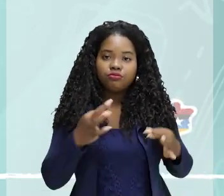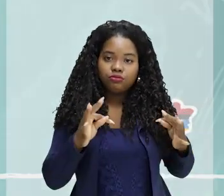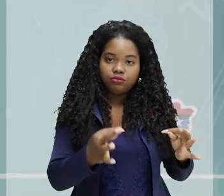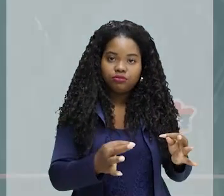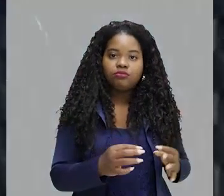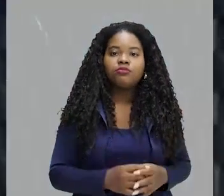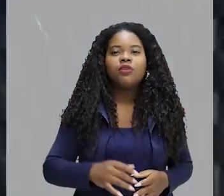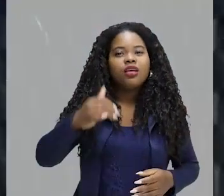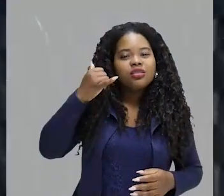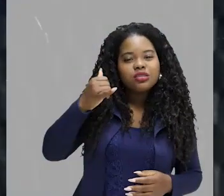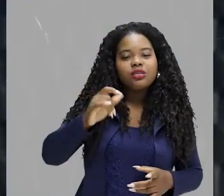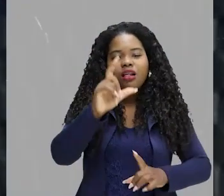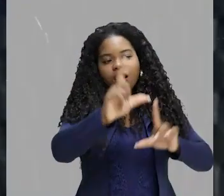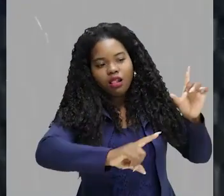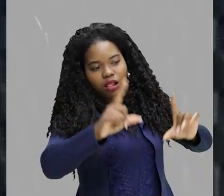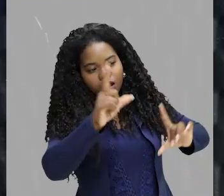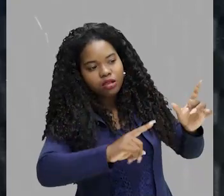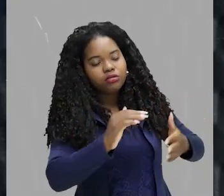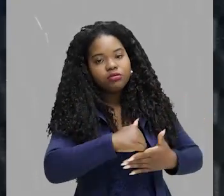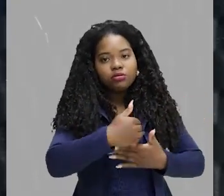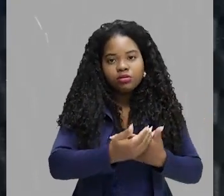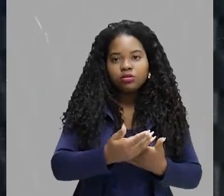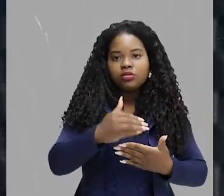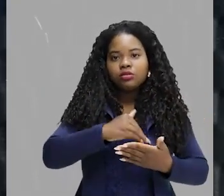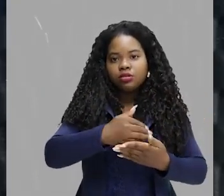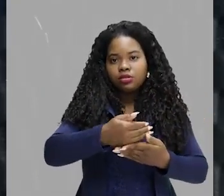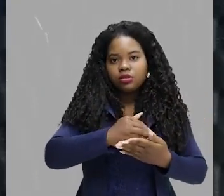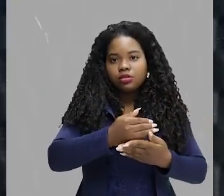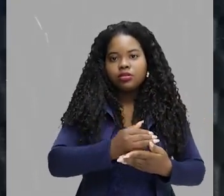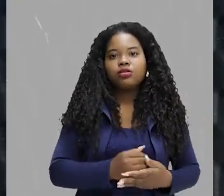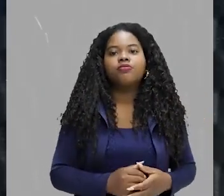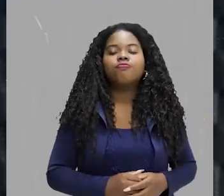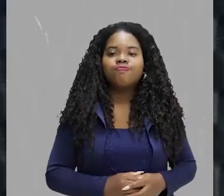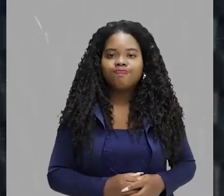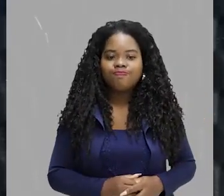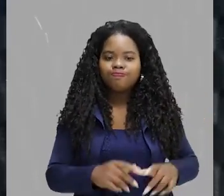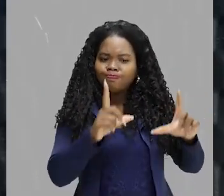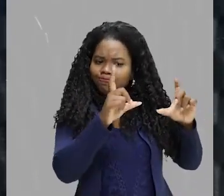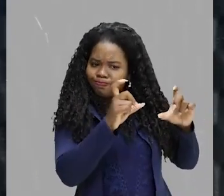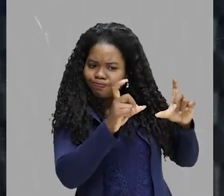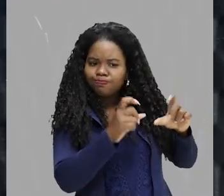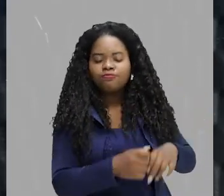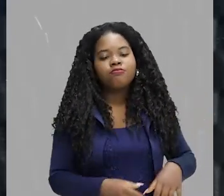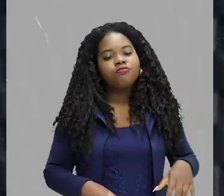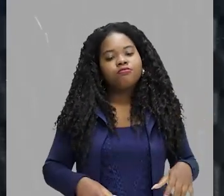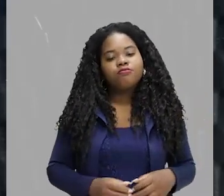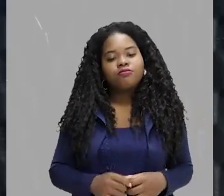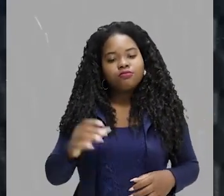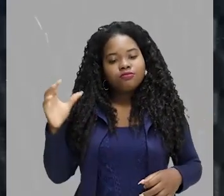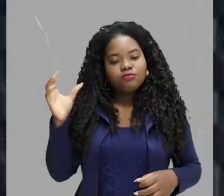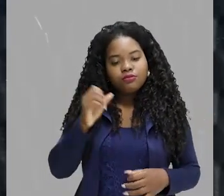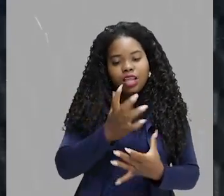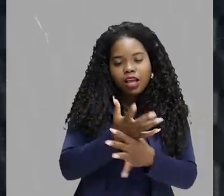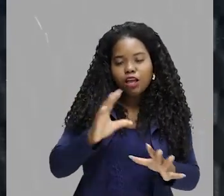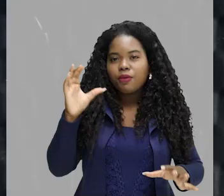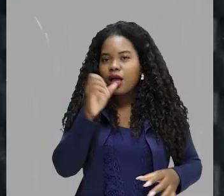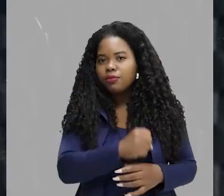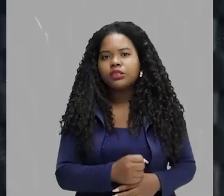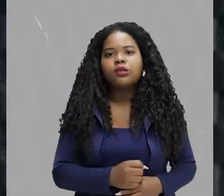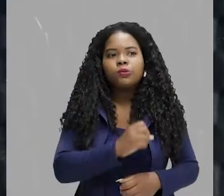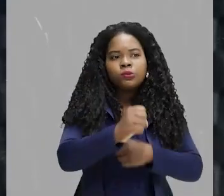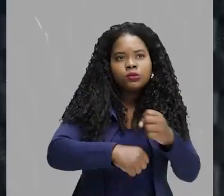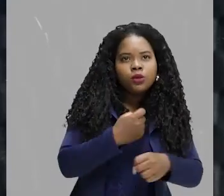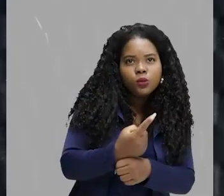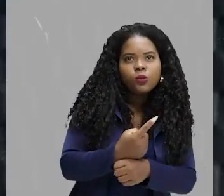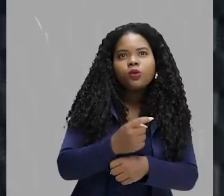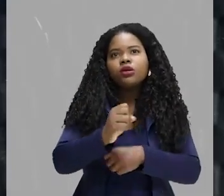usa, celular, televisão, computador, câmera, isso tudo seja defasado muito rápido. Então 1 ano, 2 anos, 3 anos já